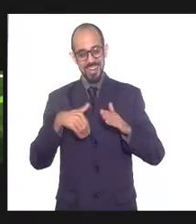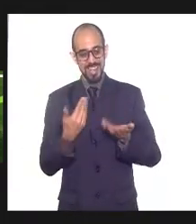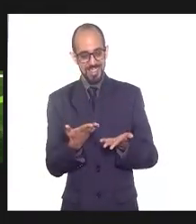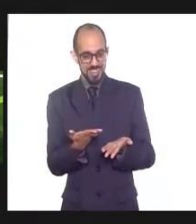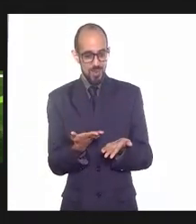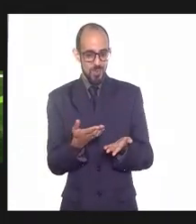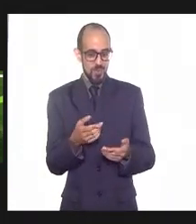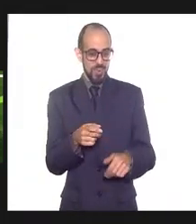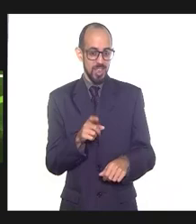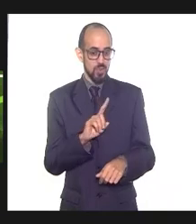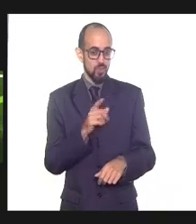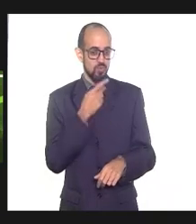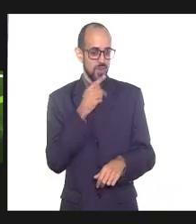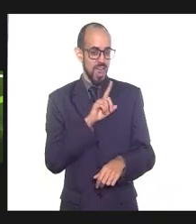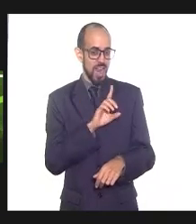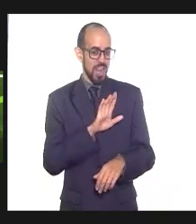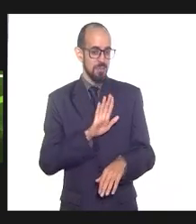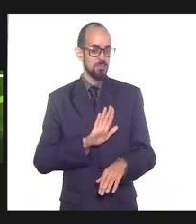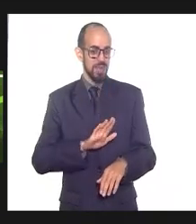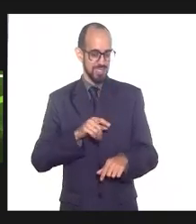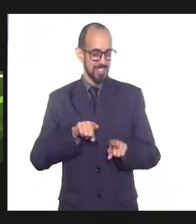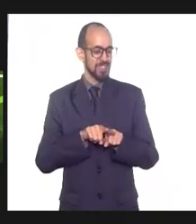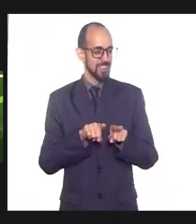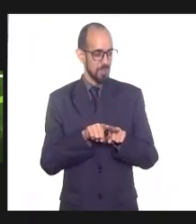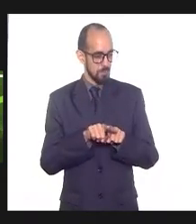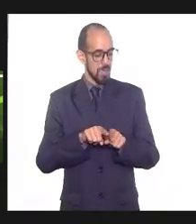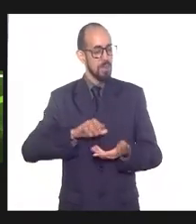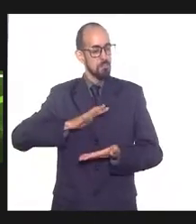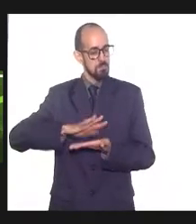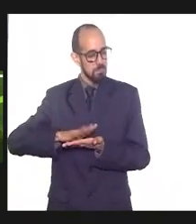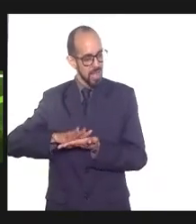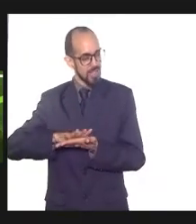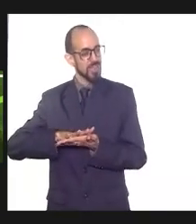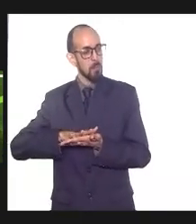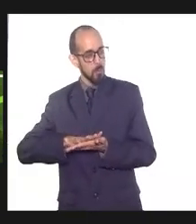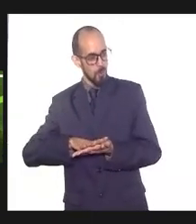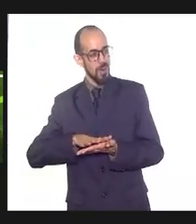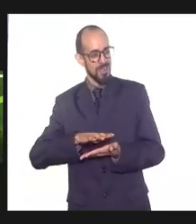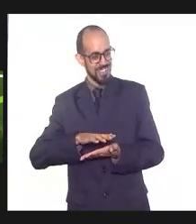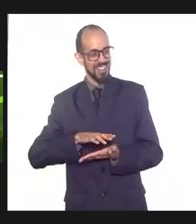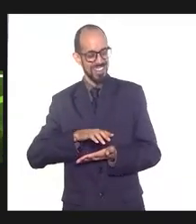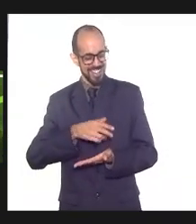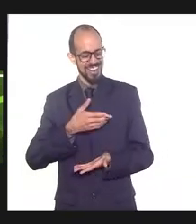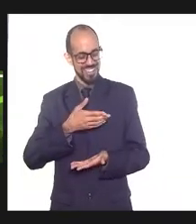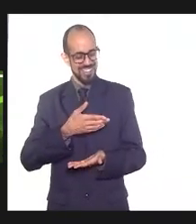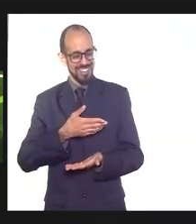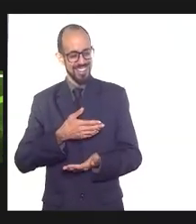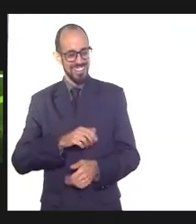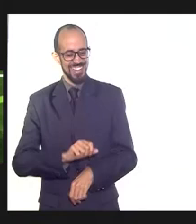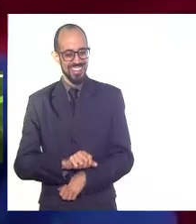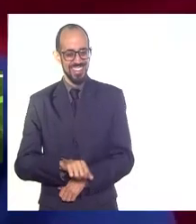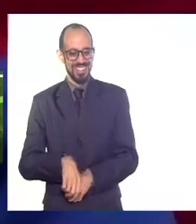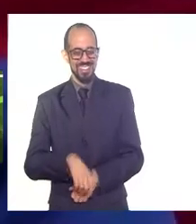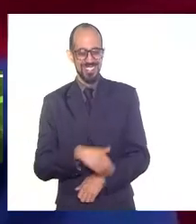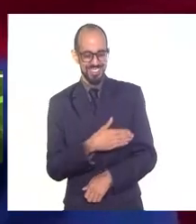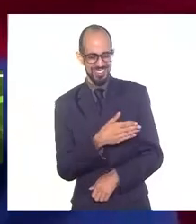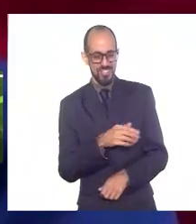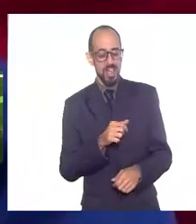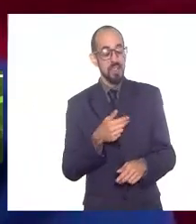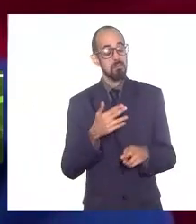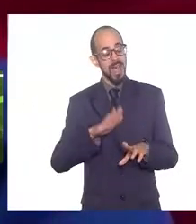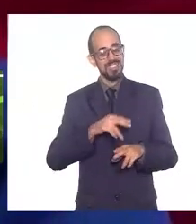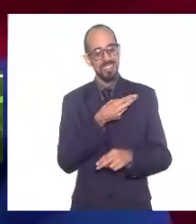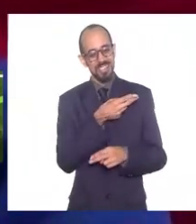fala isso para todo mundo, mas ele bate o tambor também disfarçado. Viu, Marcelo? Viu, Jassana? O então, Valdec é